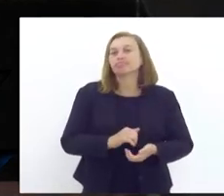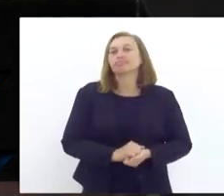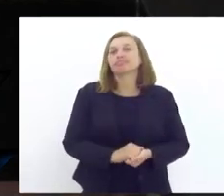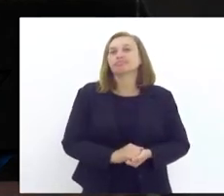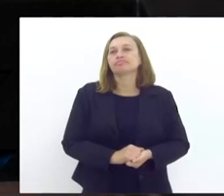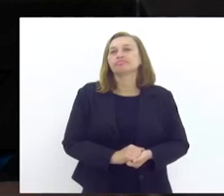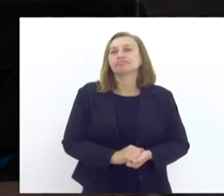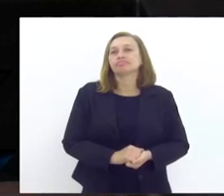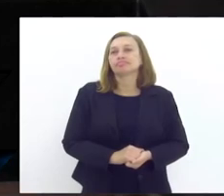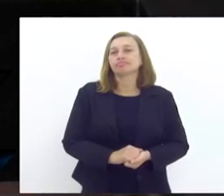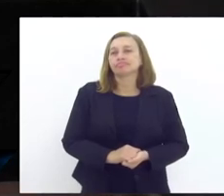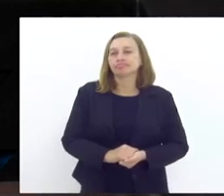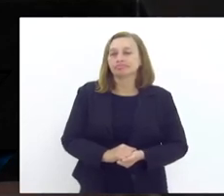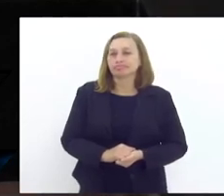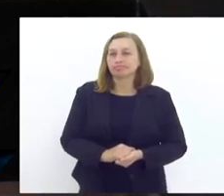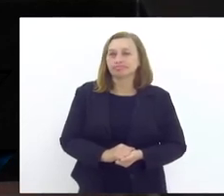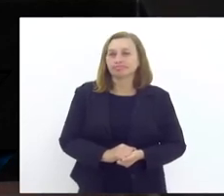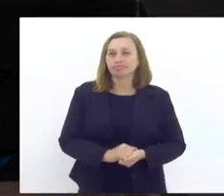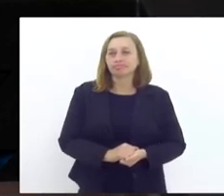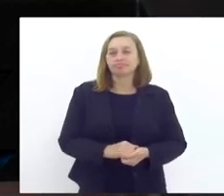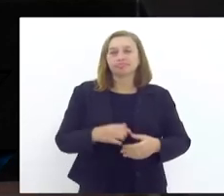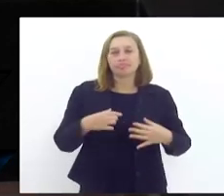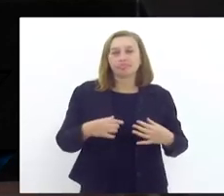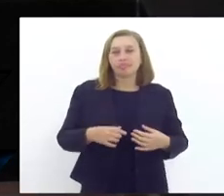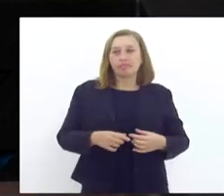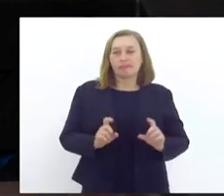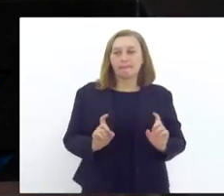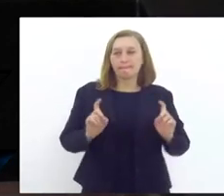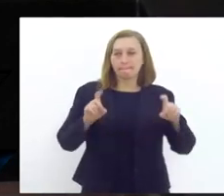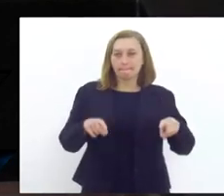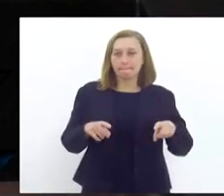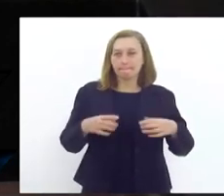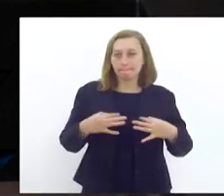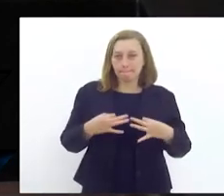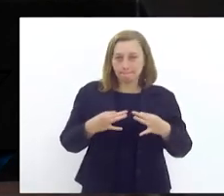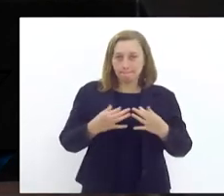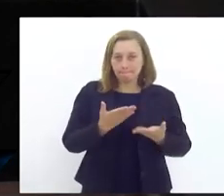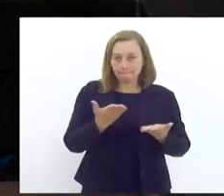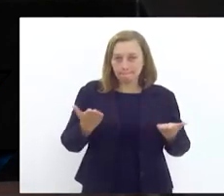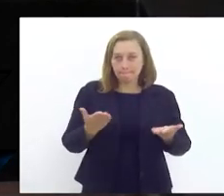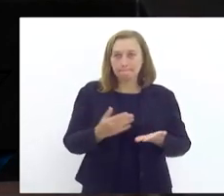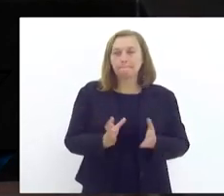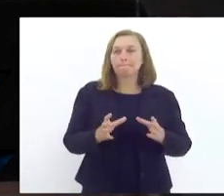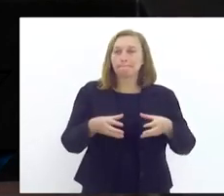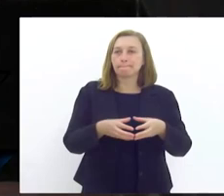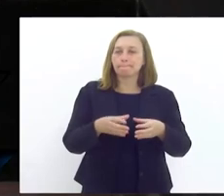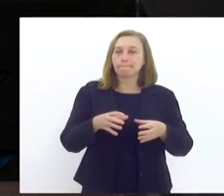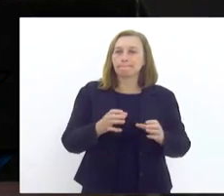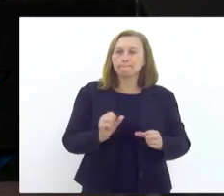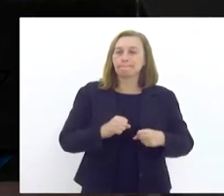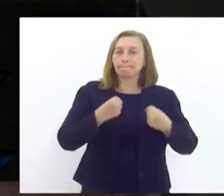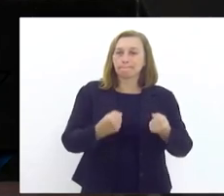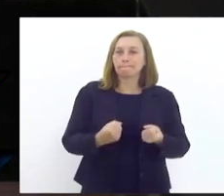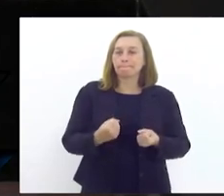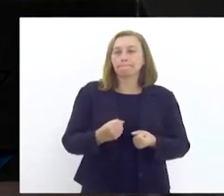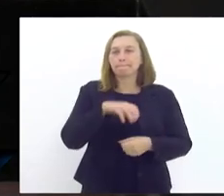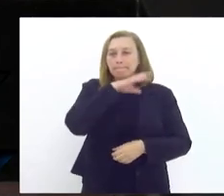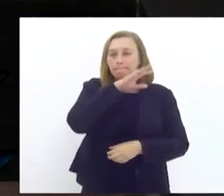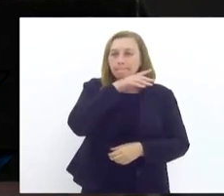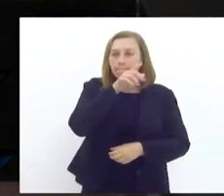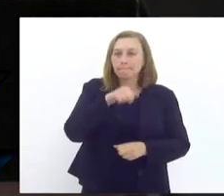a todos de colocar nosso mandato de posição e a comissão indefesa dos animais